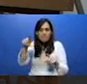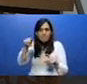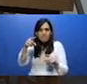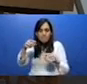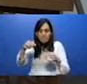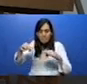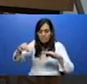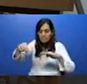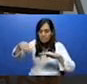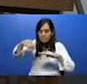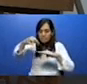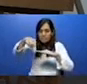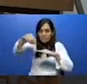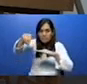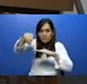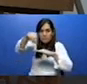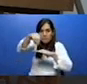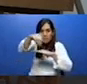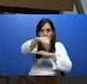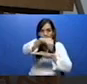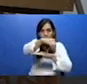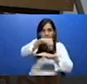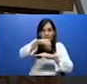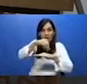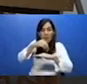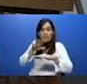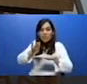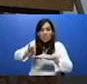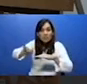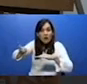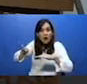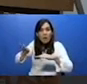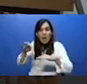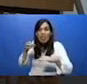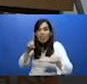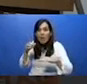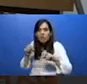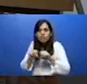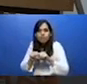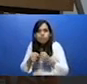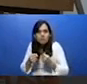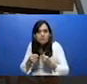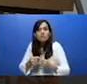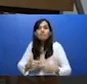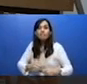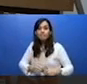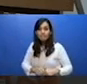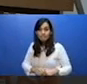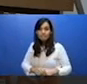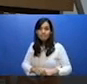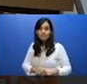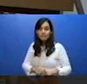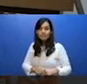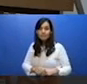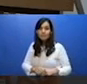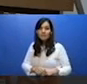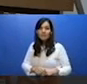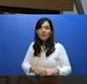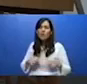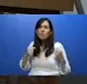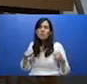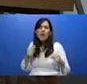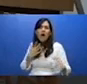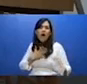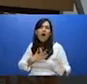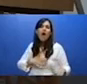desses fósseis das rochas da natureza. Por quê? Para não danificar o material. Então tem muitos que